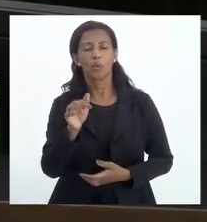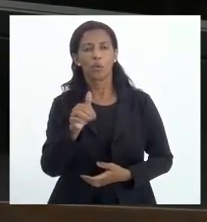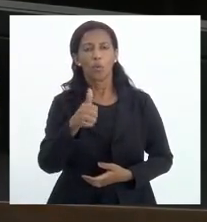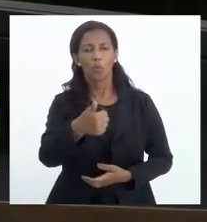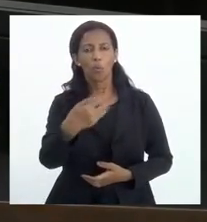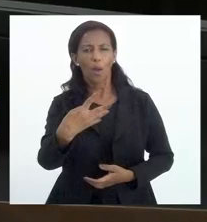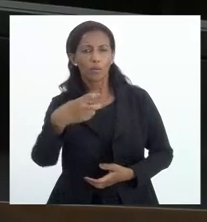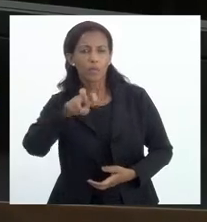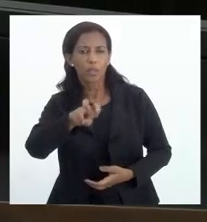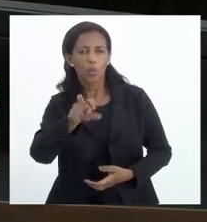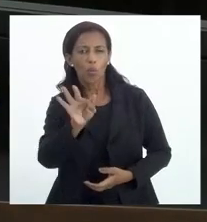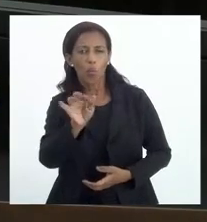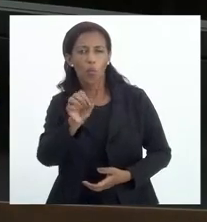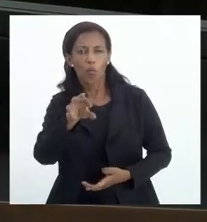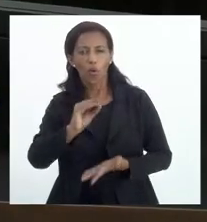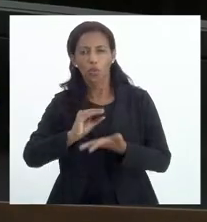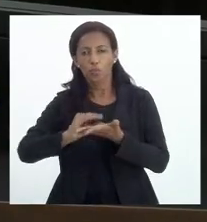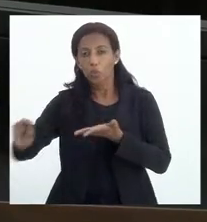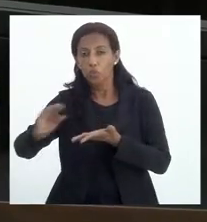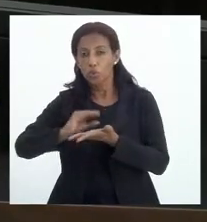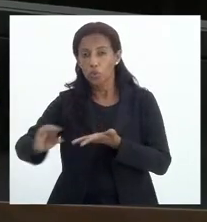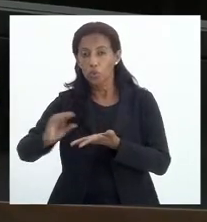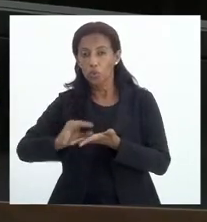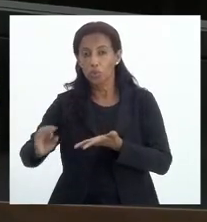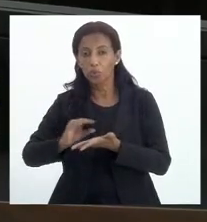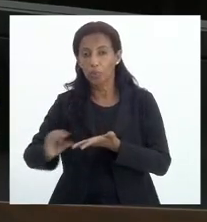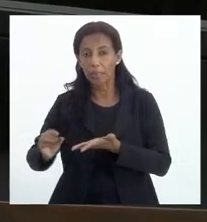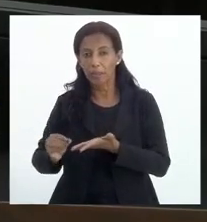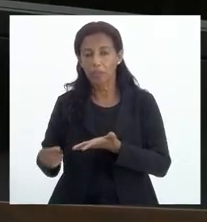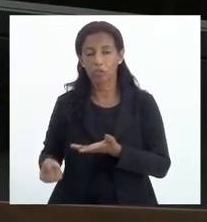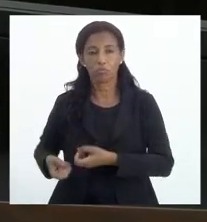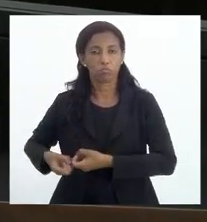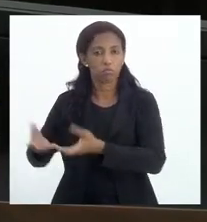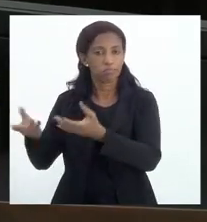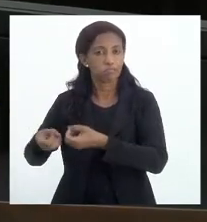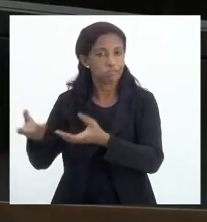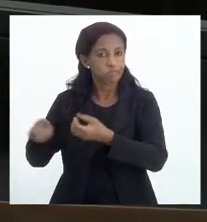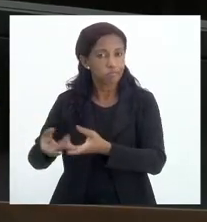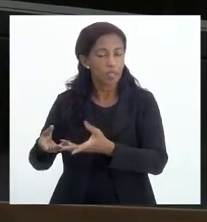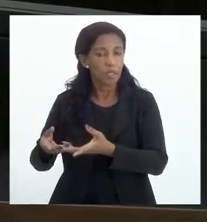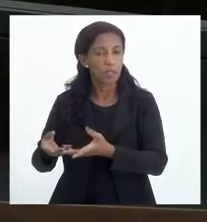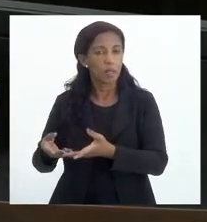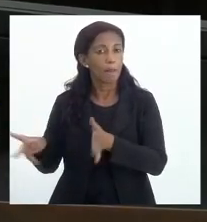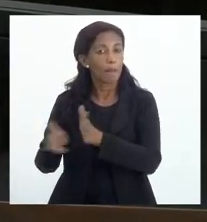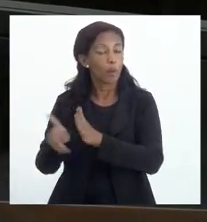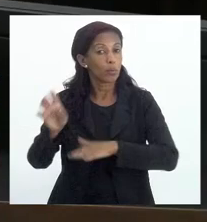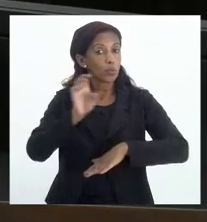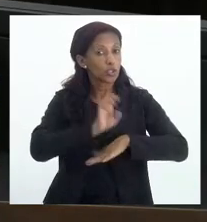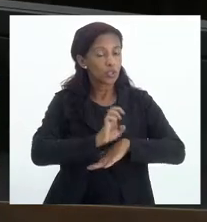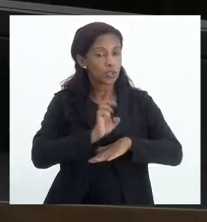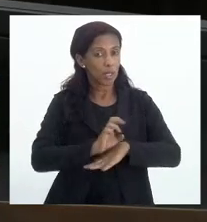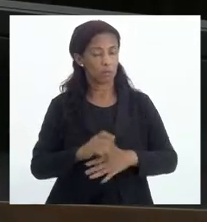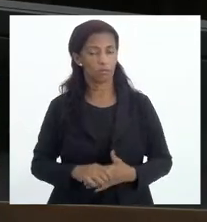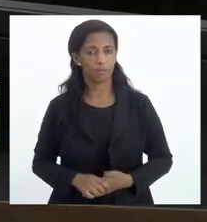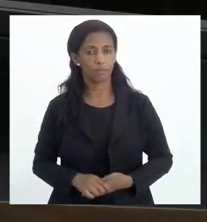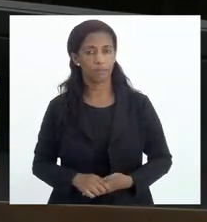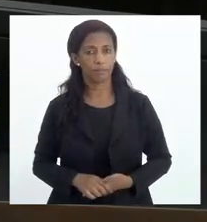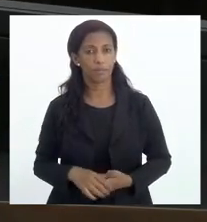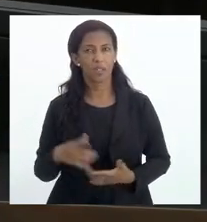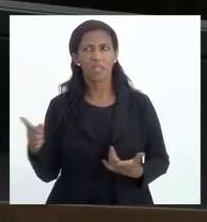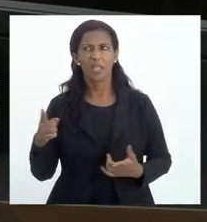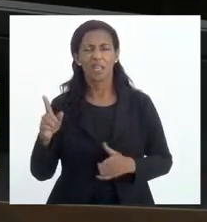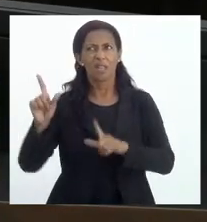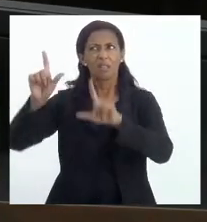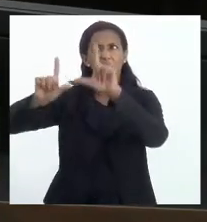saneamento, para algumas despesas do Estado, despesas de custeio do Estado. E aí o